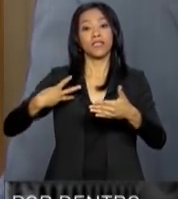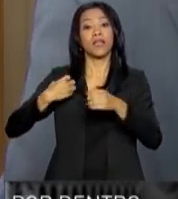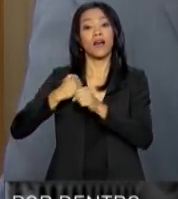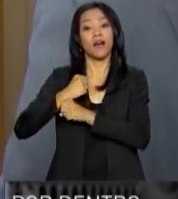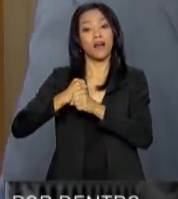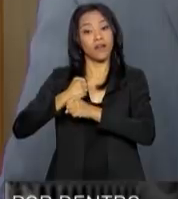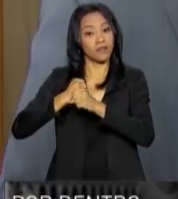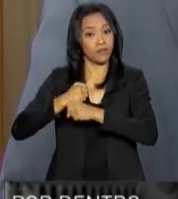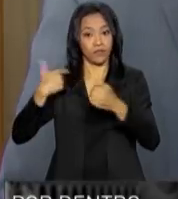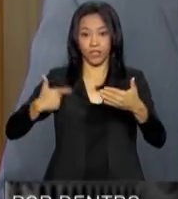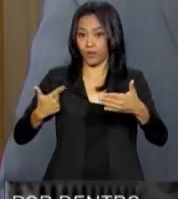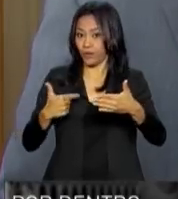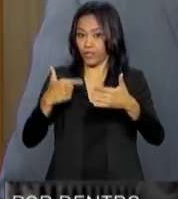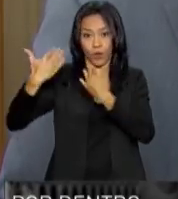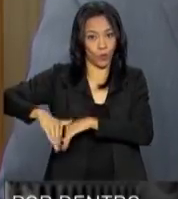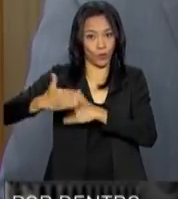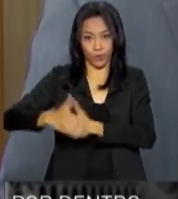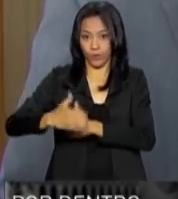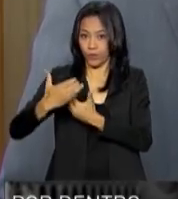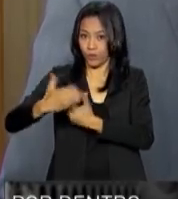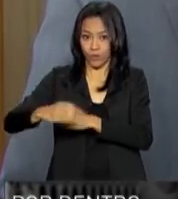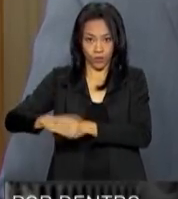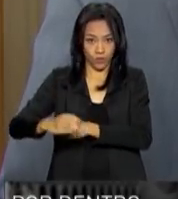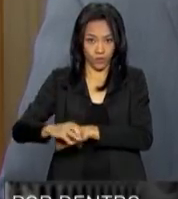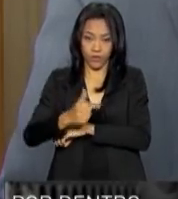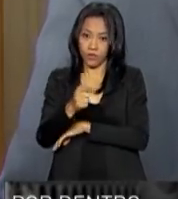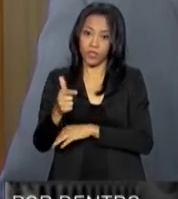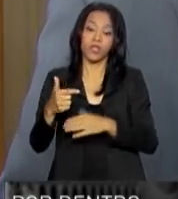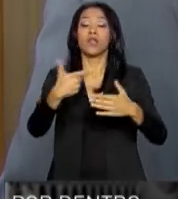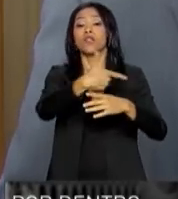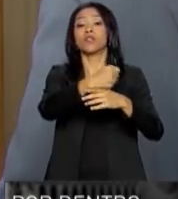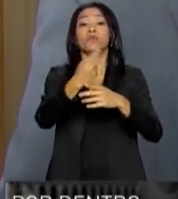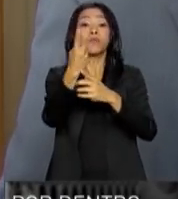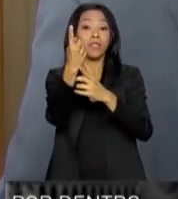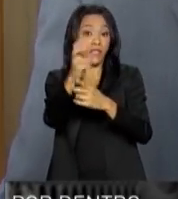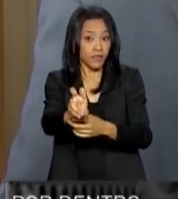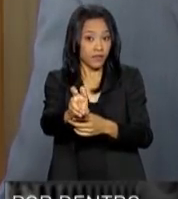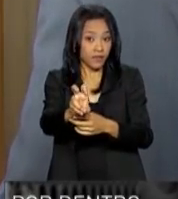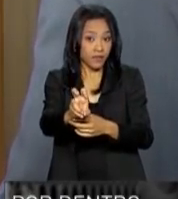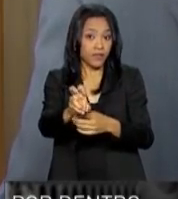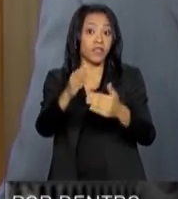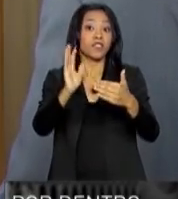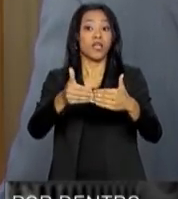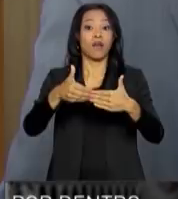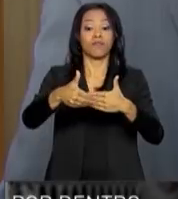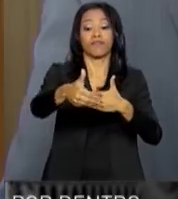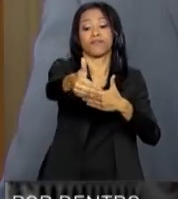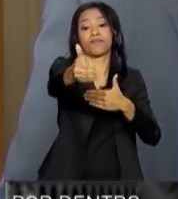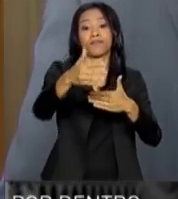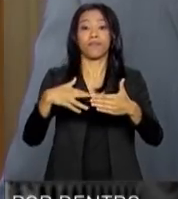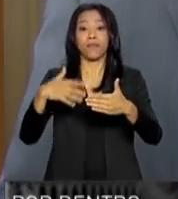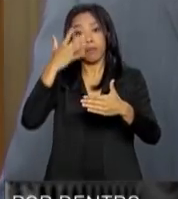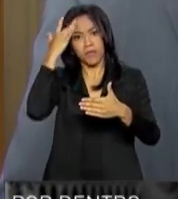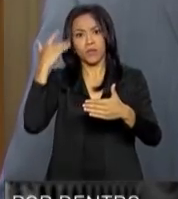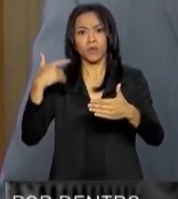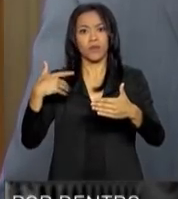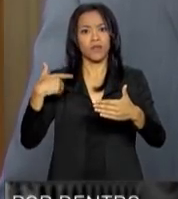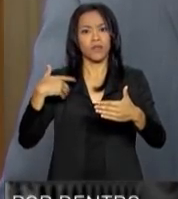e 2015 as pessoas que do concurso anterior ao meu já completaram 30 anos de serviço